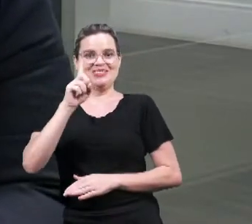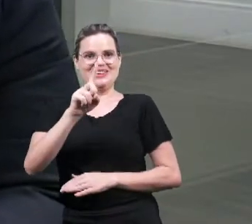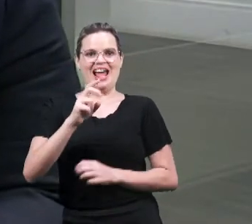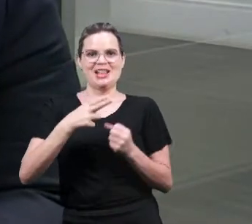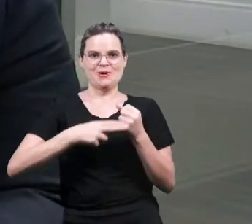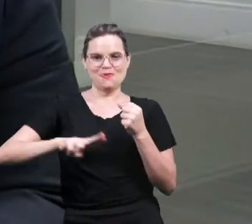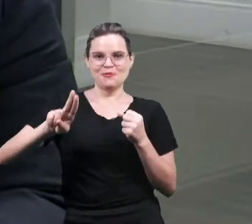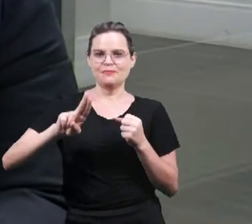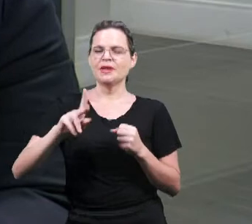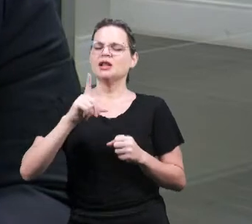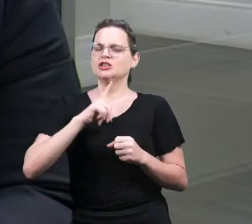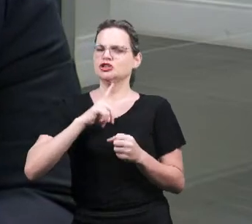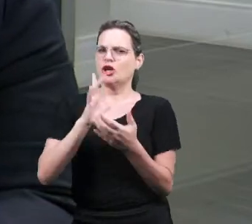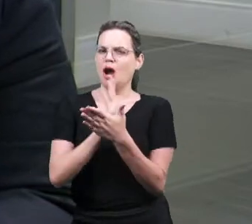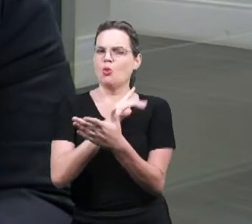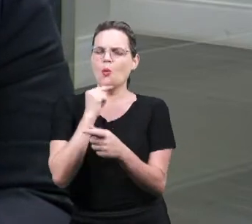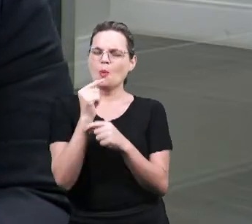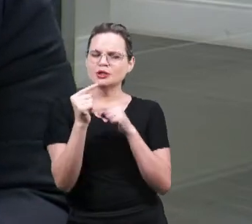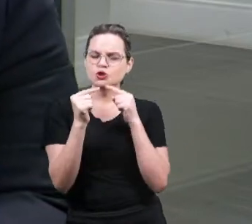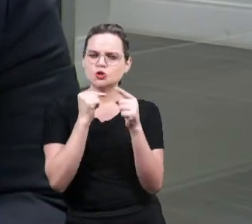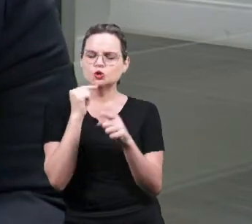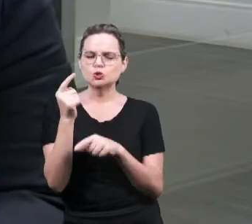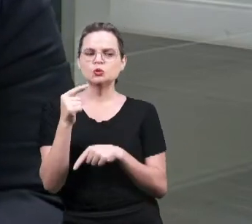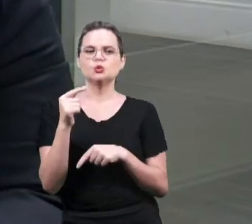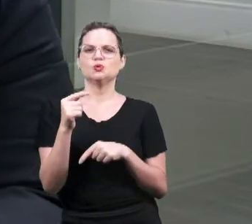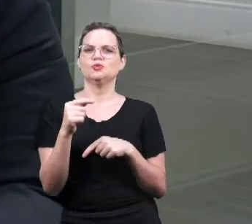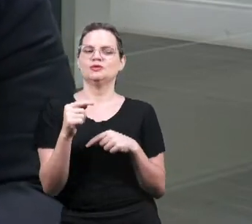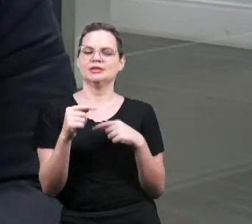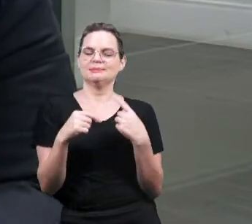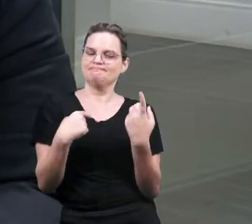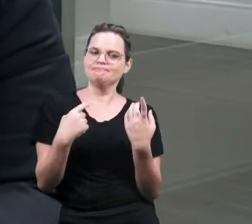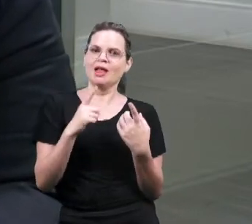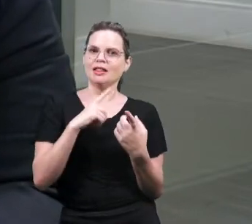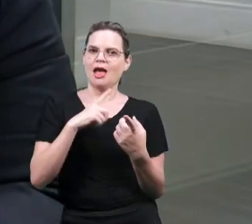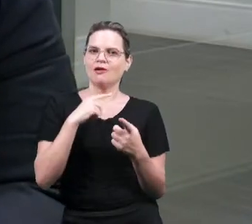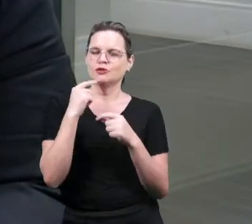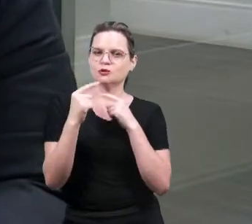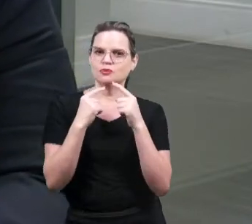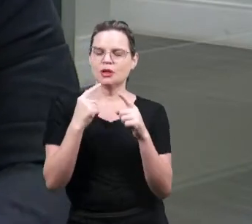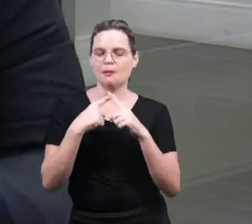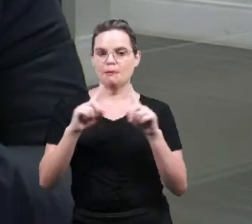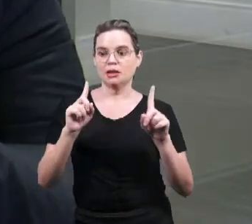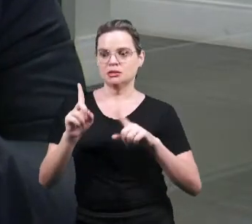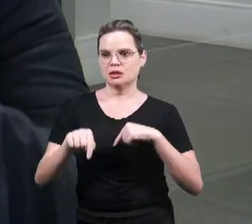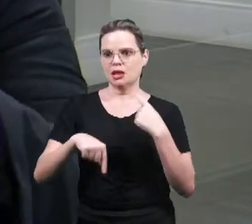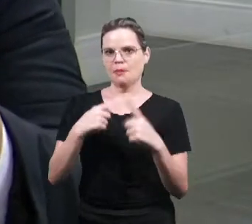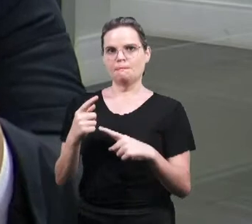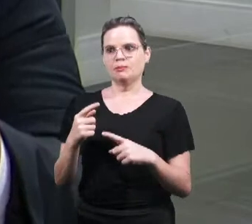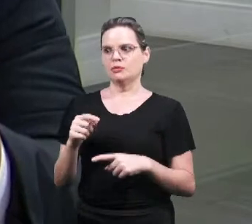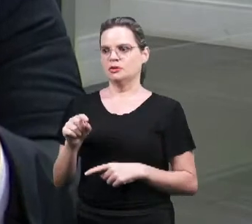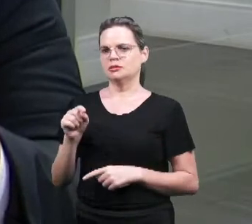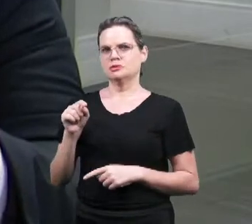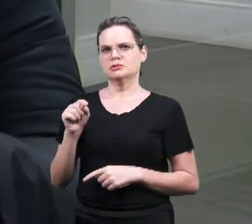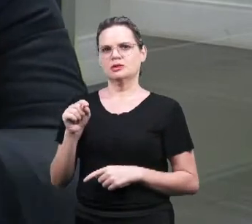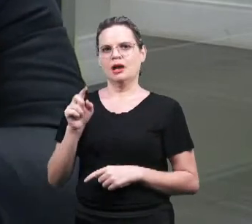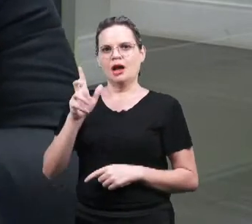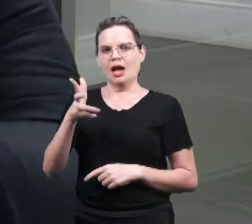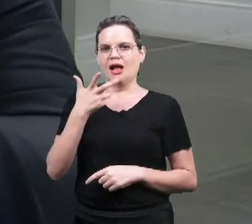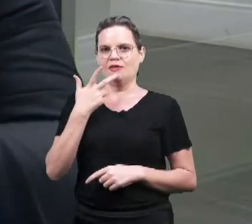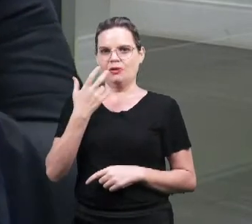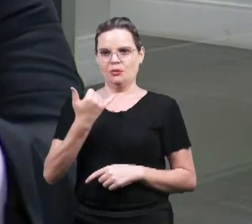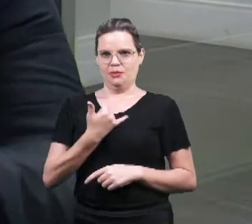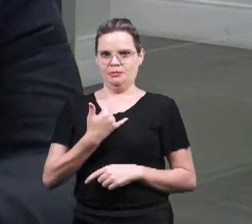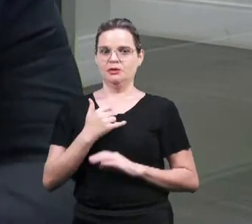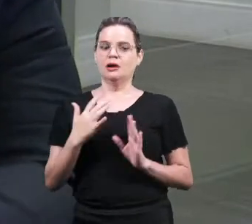algumas dúvidas, algumas questões que ela veio trazer, e eu pude naquele momento, né? Ela falou, olha, eu nunca pude falar isso com ninguém, mas como